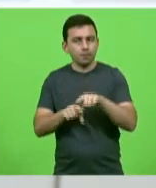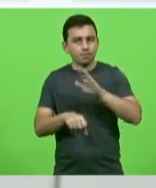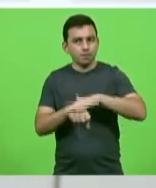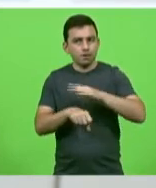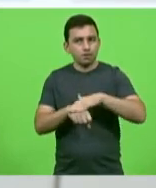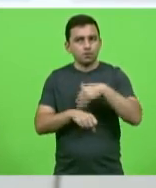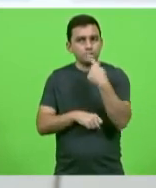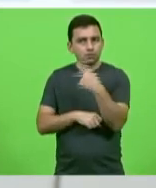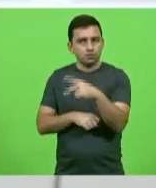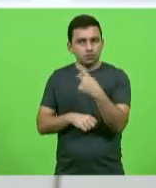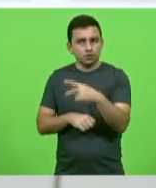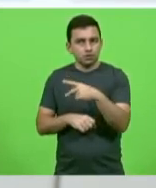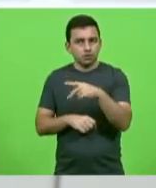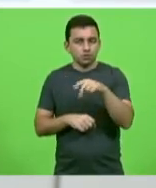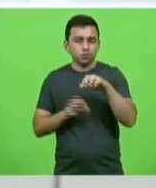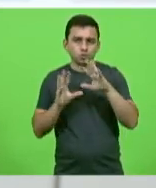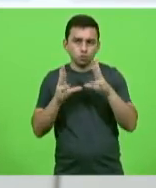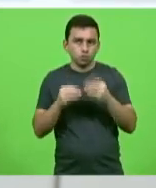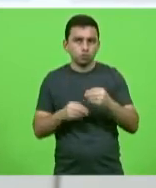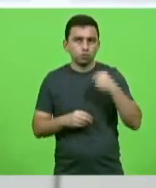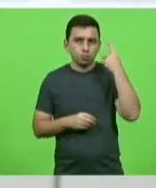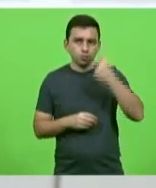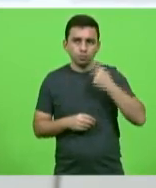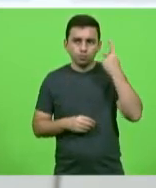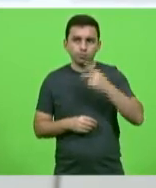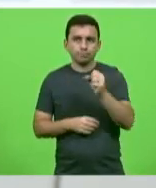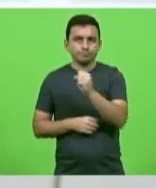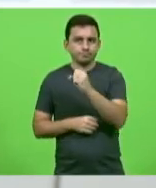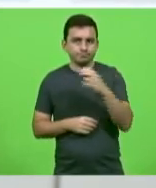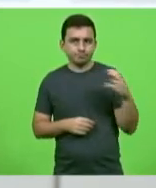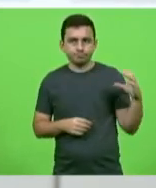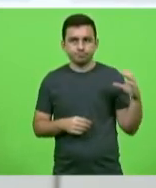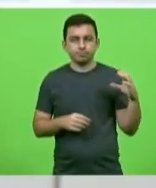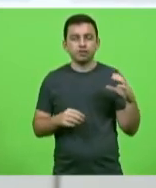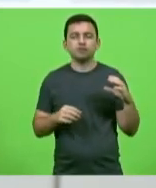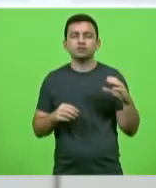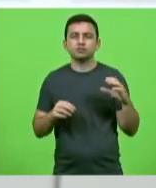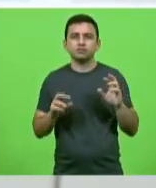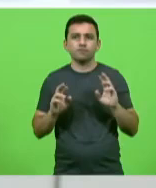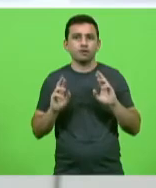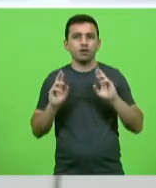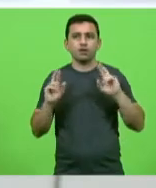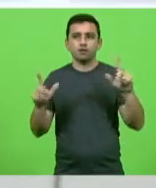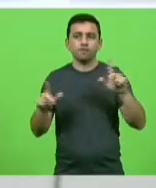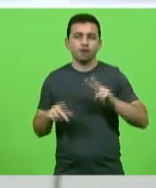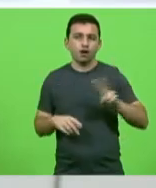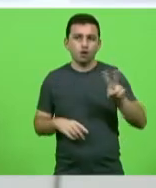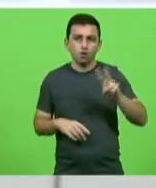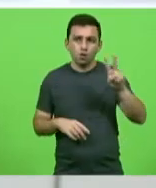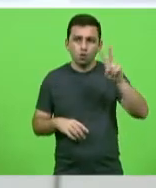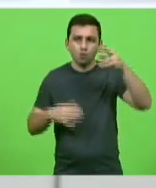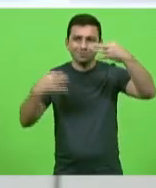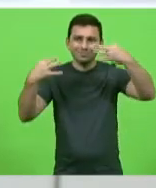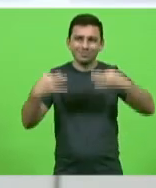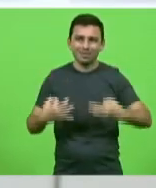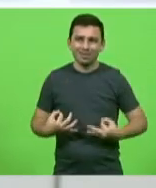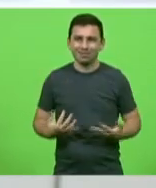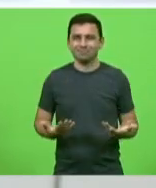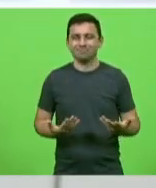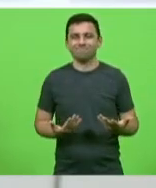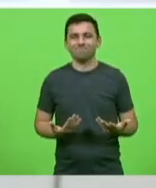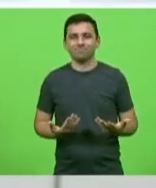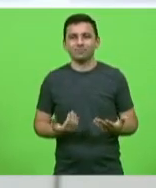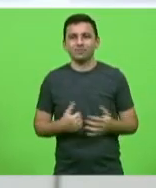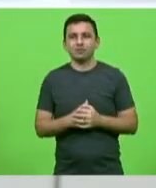que compõem o cenário político Catarinense estão distanciados dos valores da decência da impessoalidade